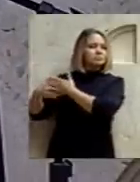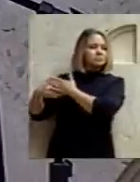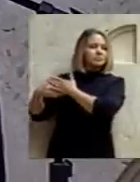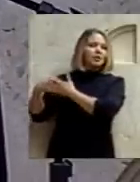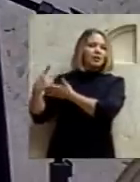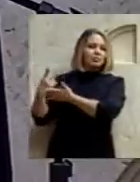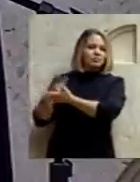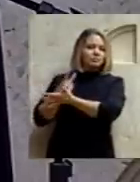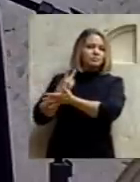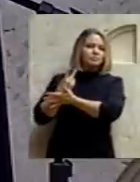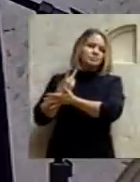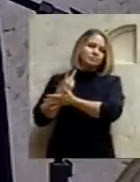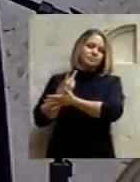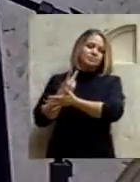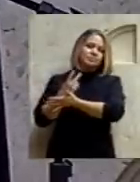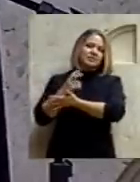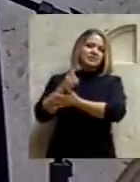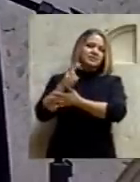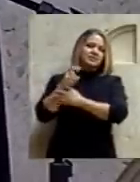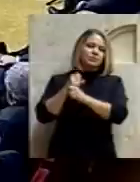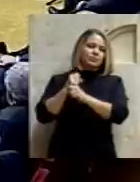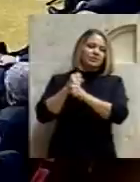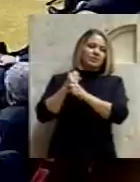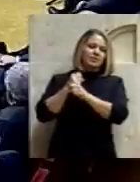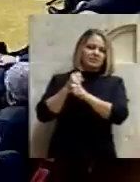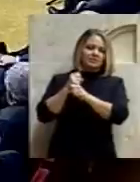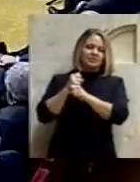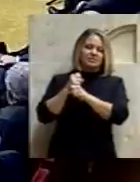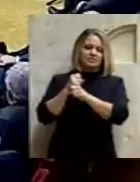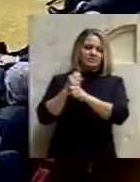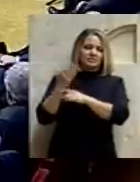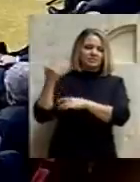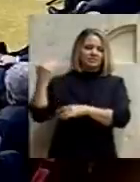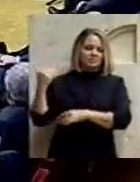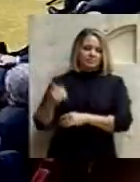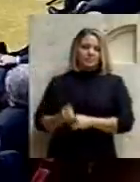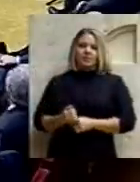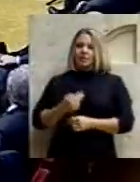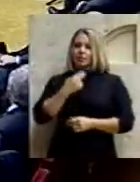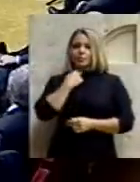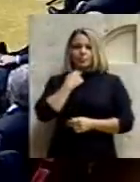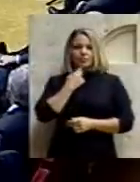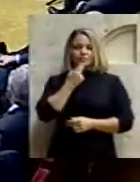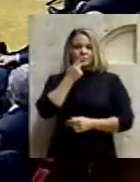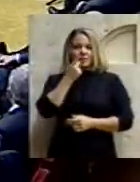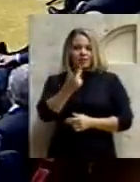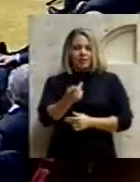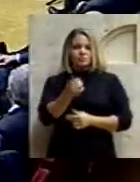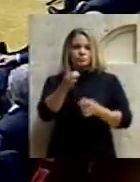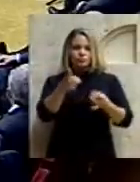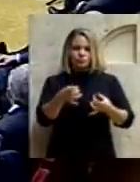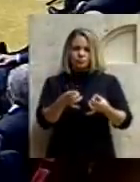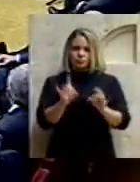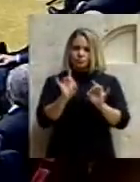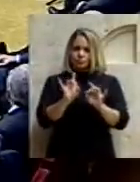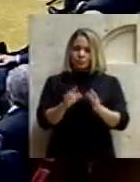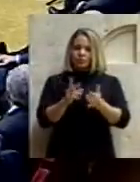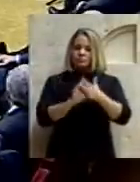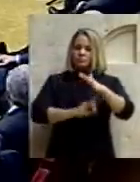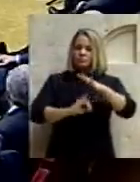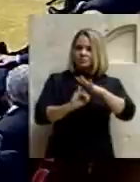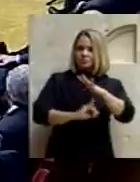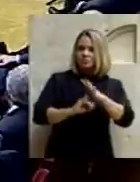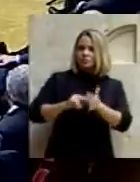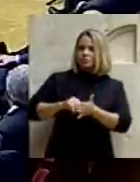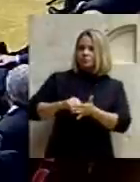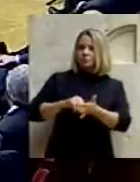dizia, 5 décadas atrás. Mas não se pode falar em instituições sólidas